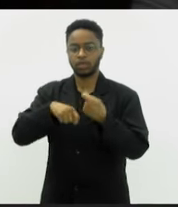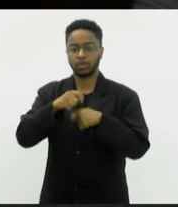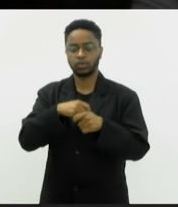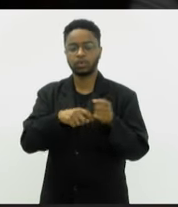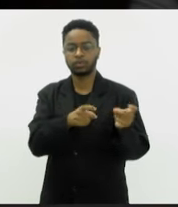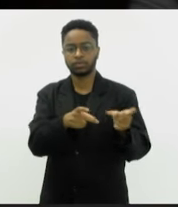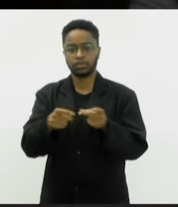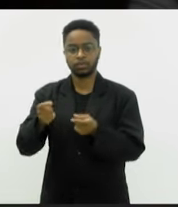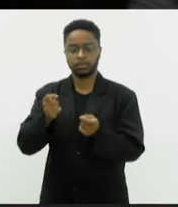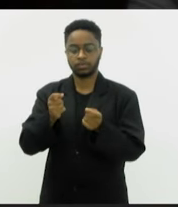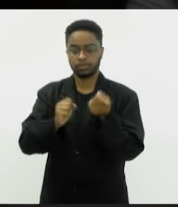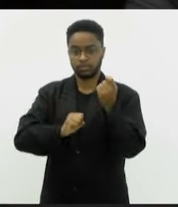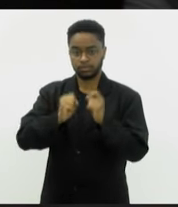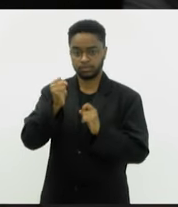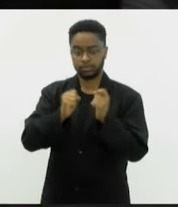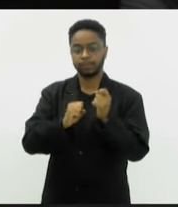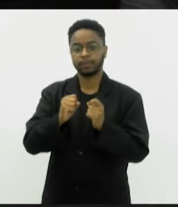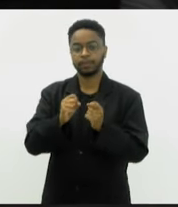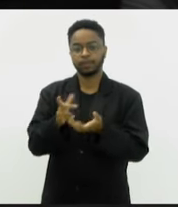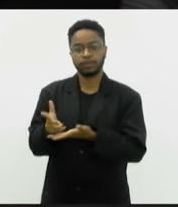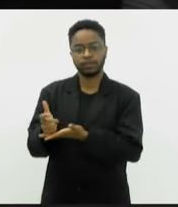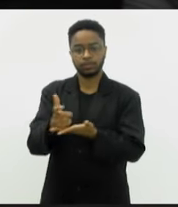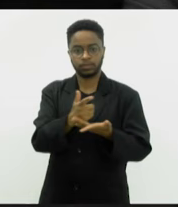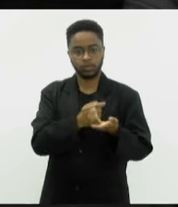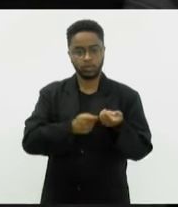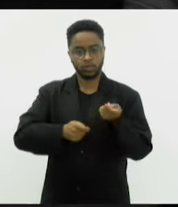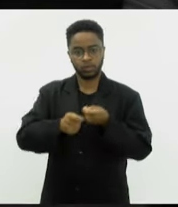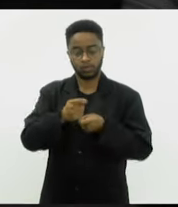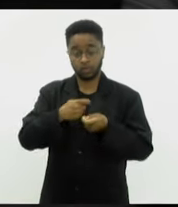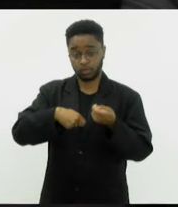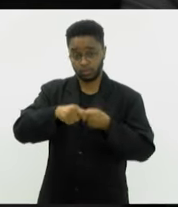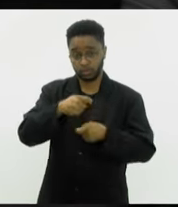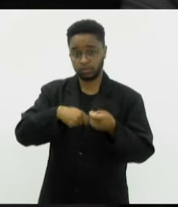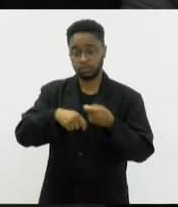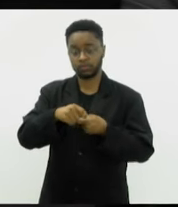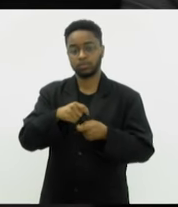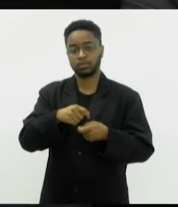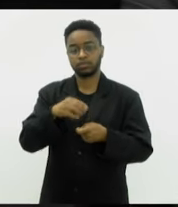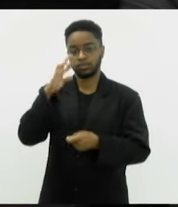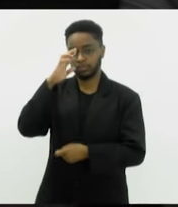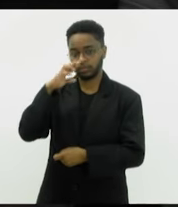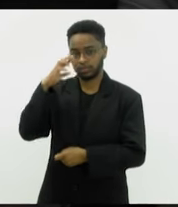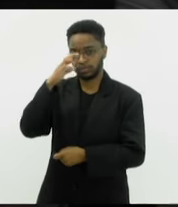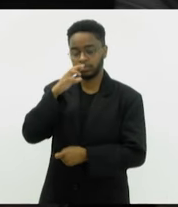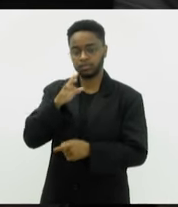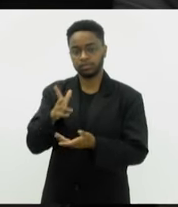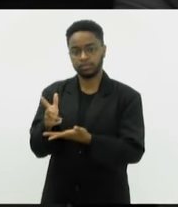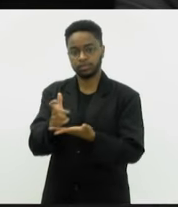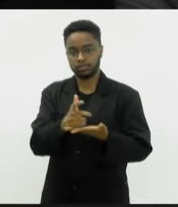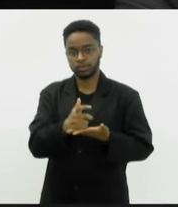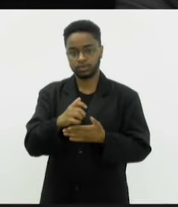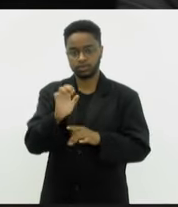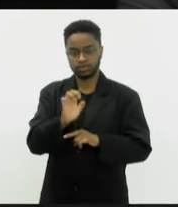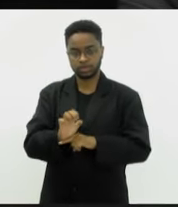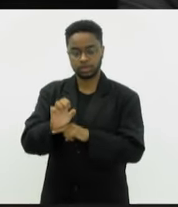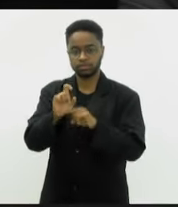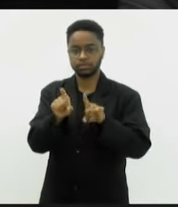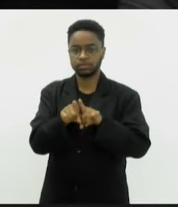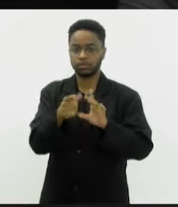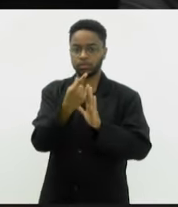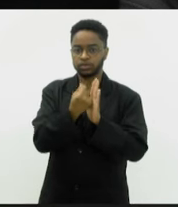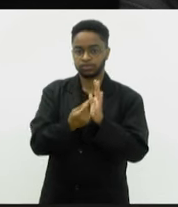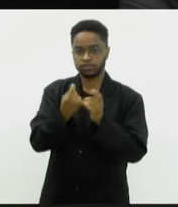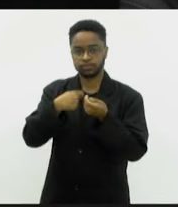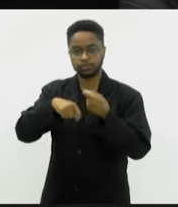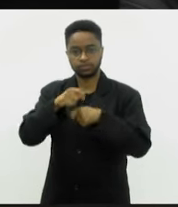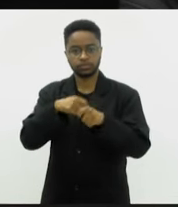Indústria e Comércio, Tributação, Controle da Arrecadação Estadual de Fiscalização dos Tributos Estaduais e de Orçamento,